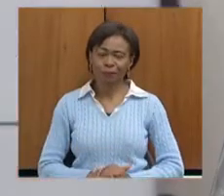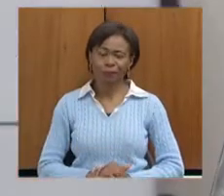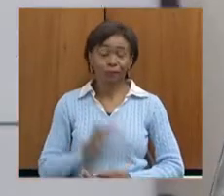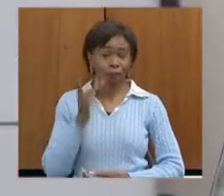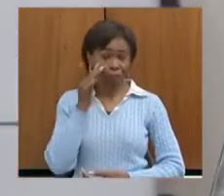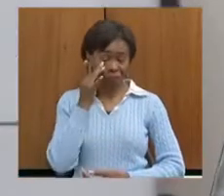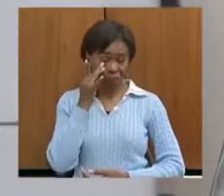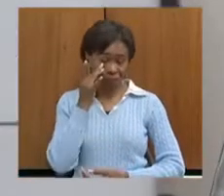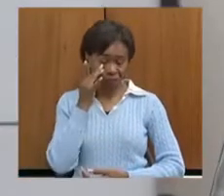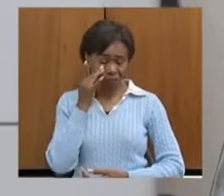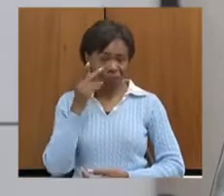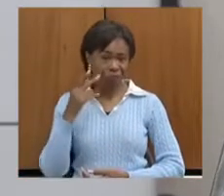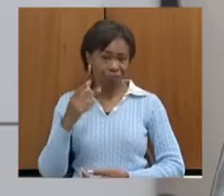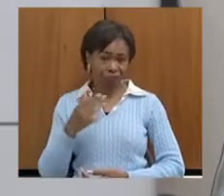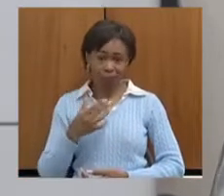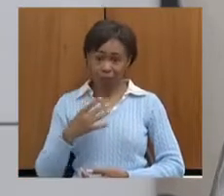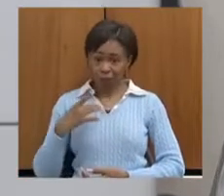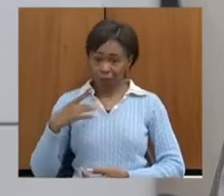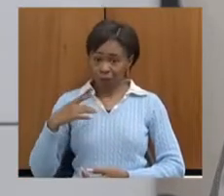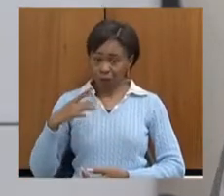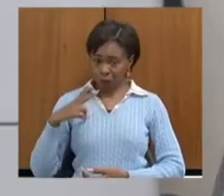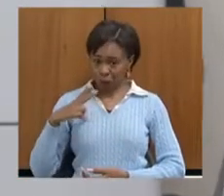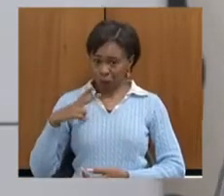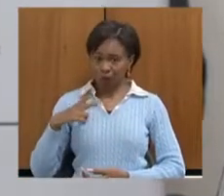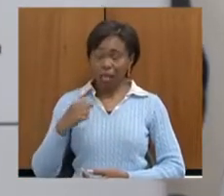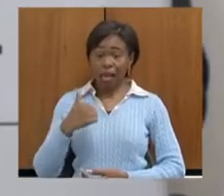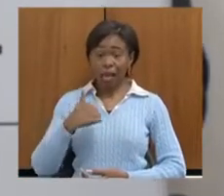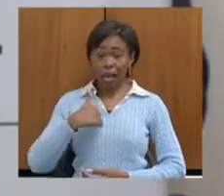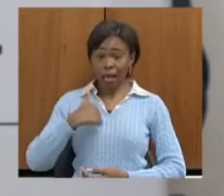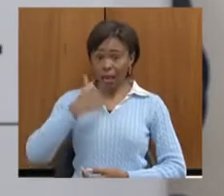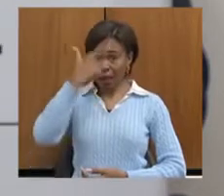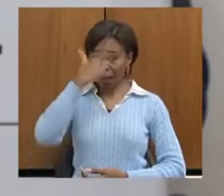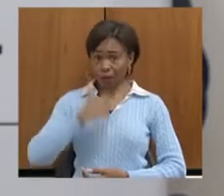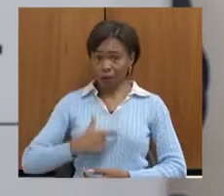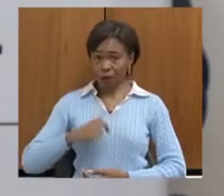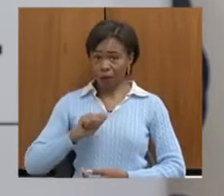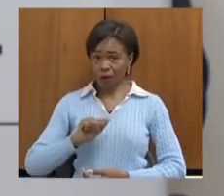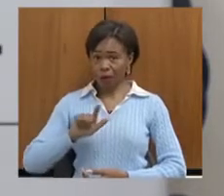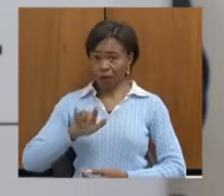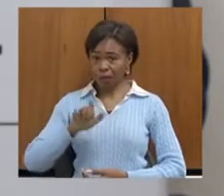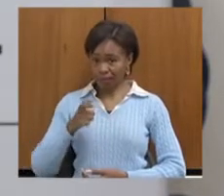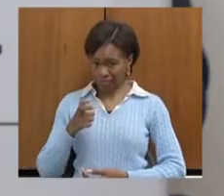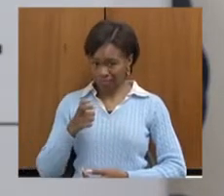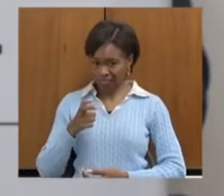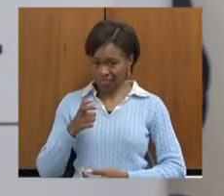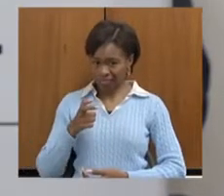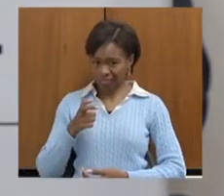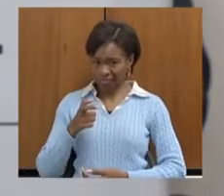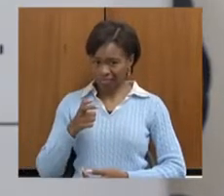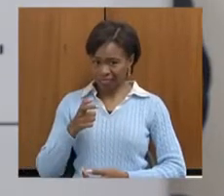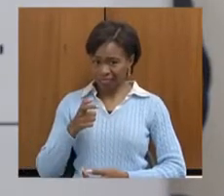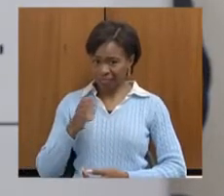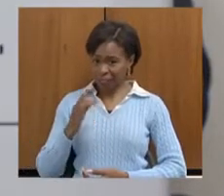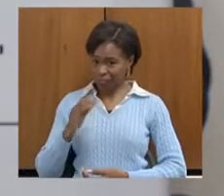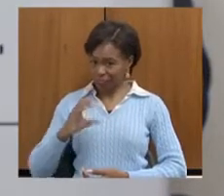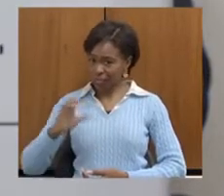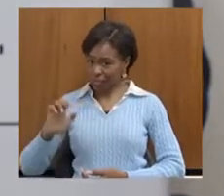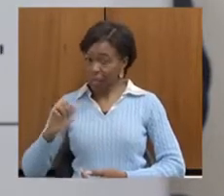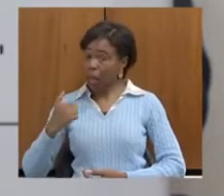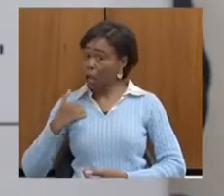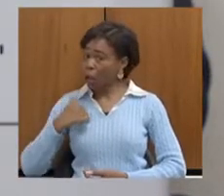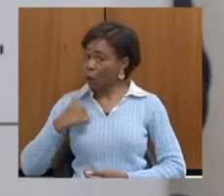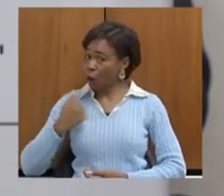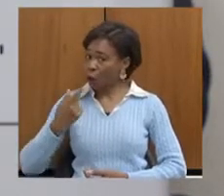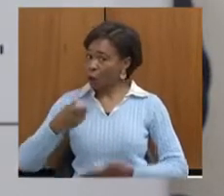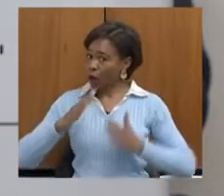pessoal e o Alex aqui na figura do Tribunal de Contas começa falando que eu não sou de Minas mas que eu tô em Minas